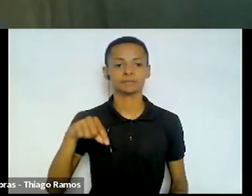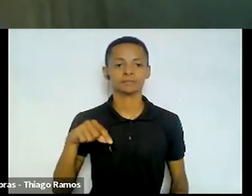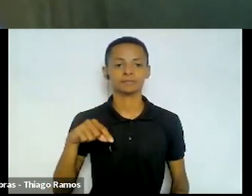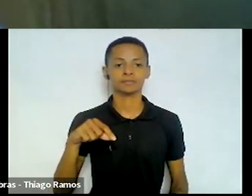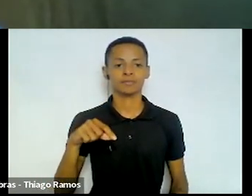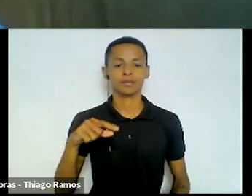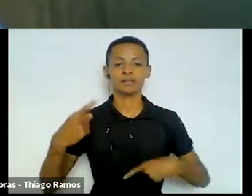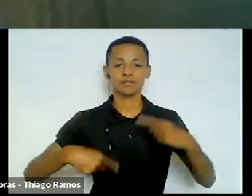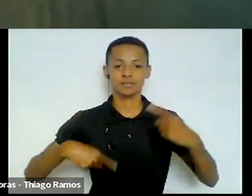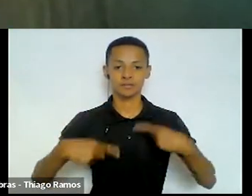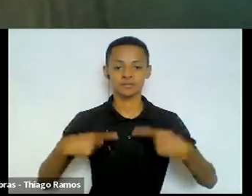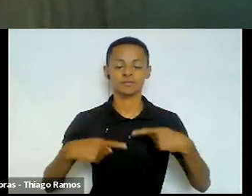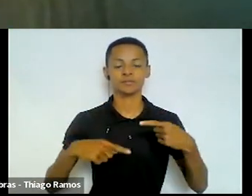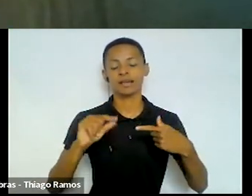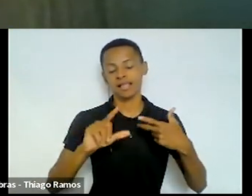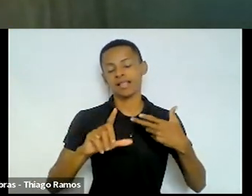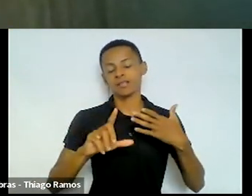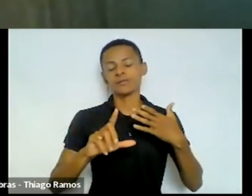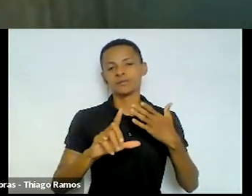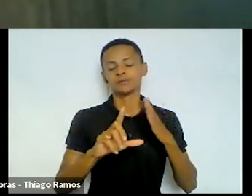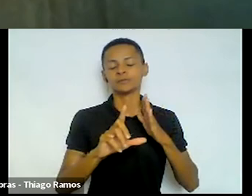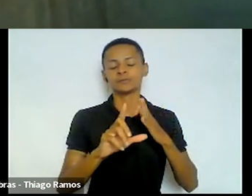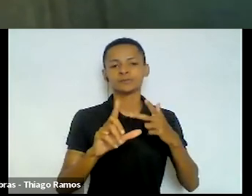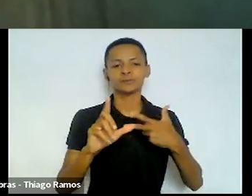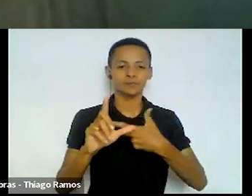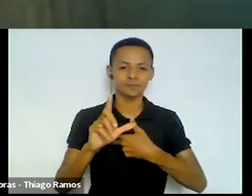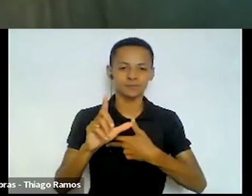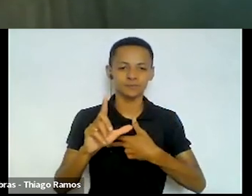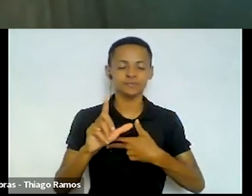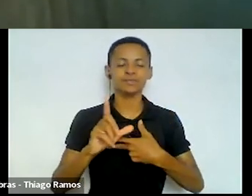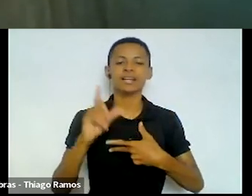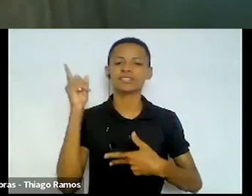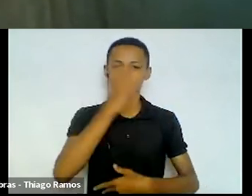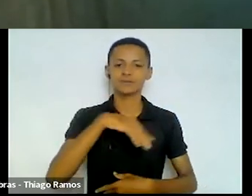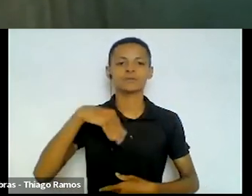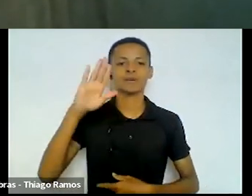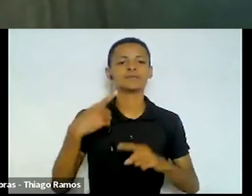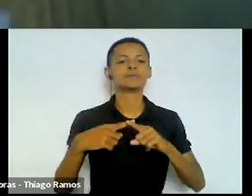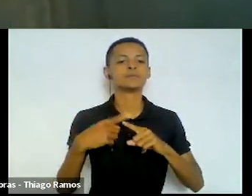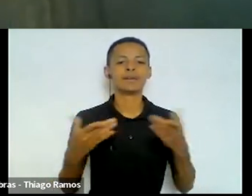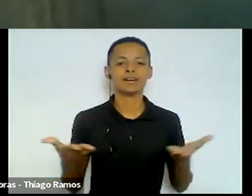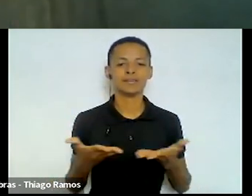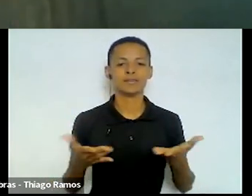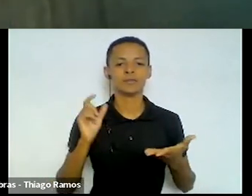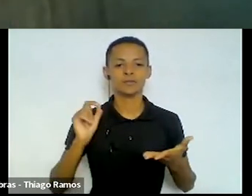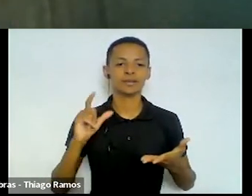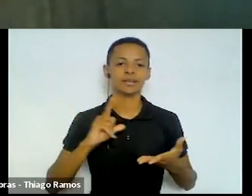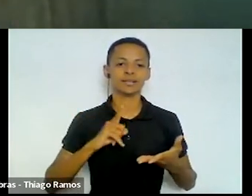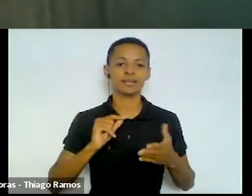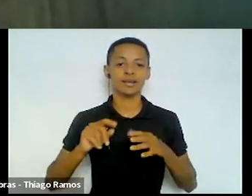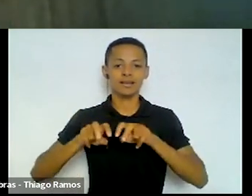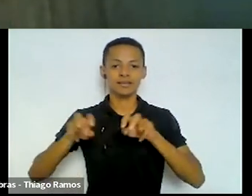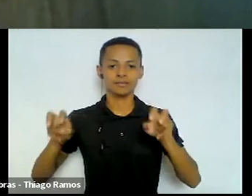disputa no legislativo é mais difícil ainda, né? É óbvio que eu acho que se formou um campo, a bancada evangélica lá